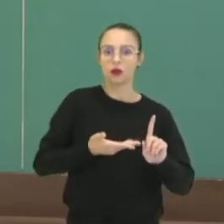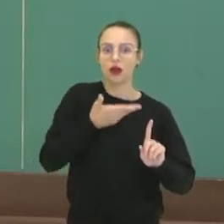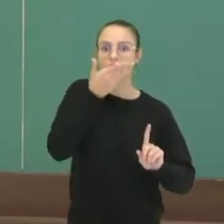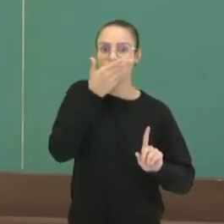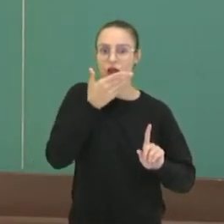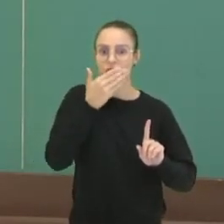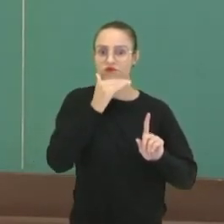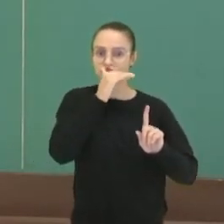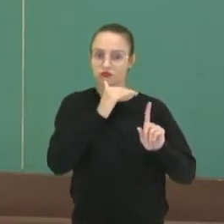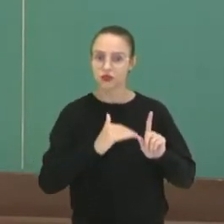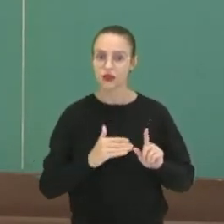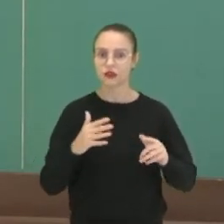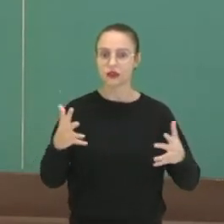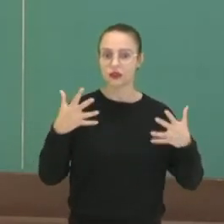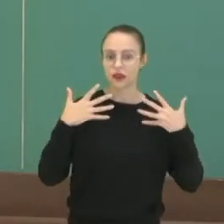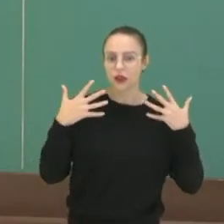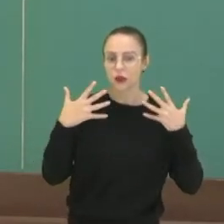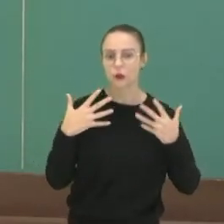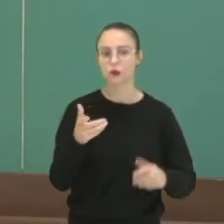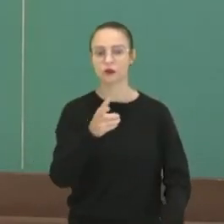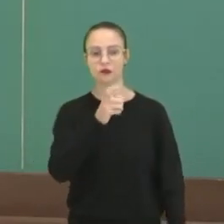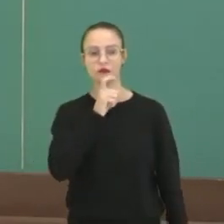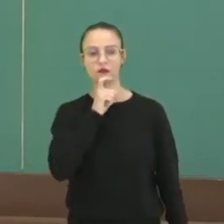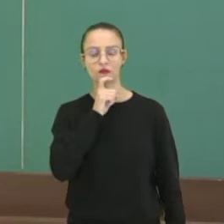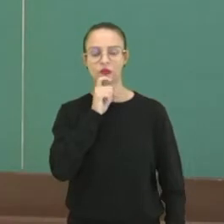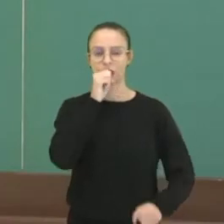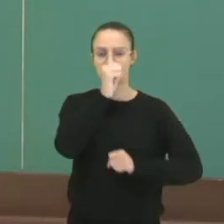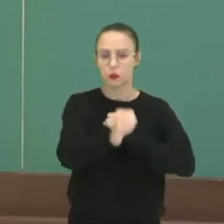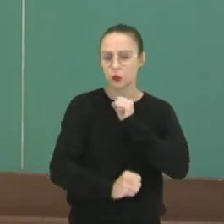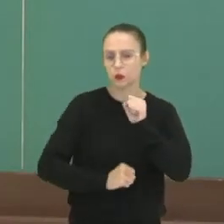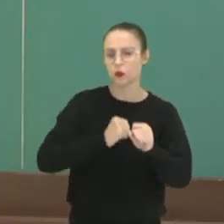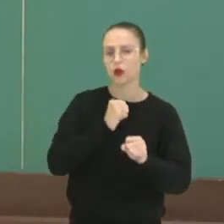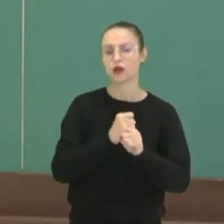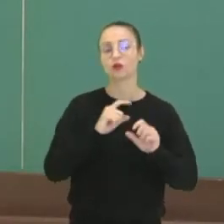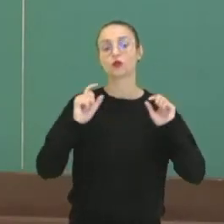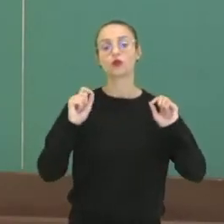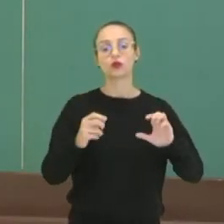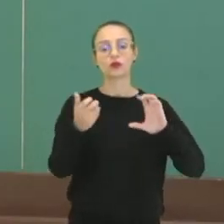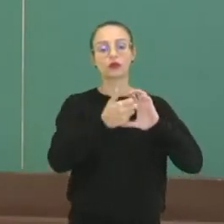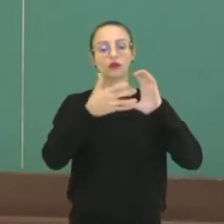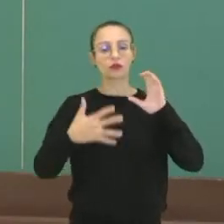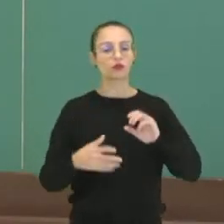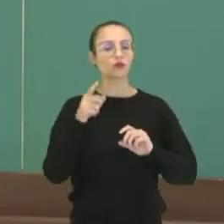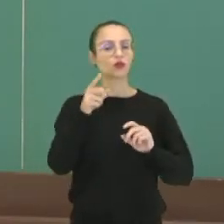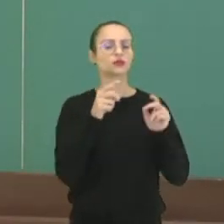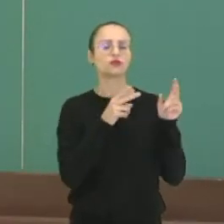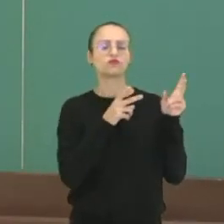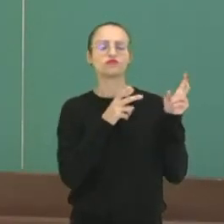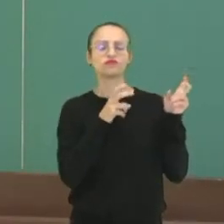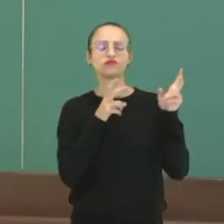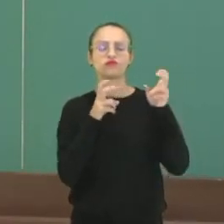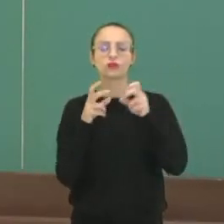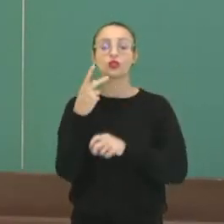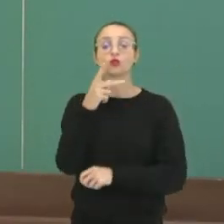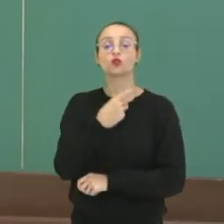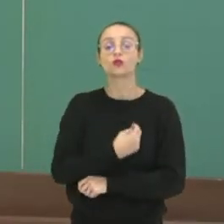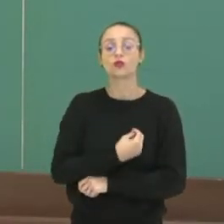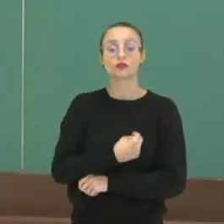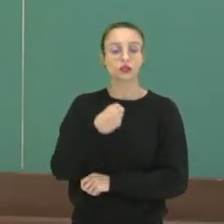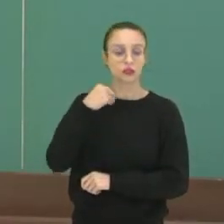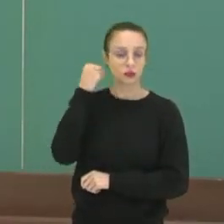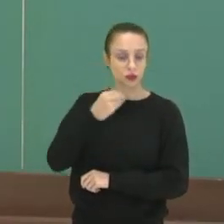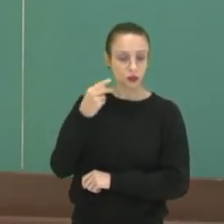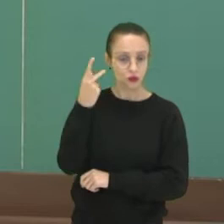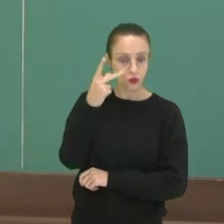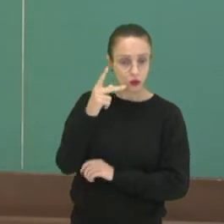mais baixas, se faz frio ou calor o ano todo? Que características você percebe aí na tua vivência do clima